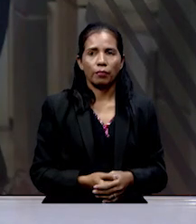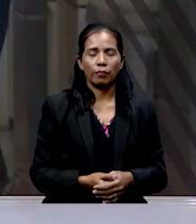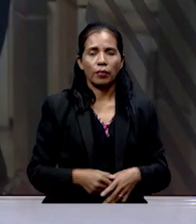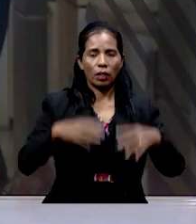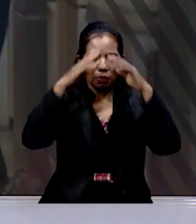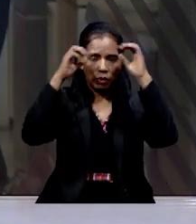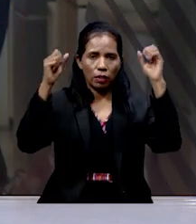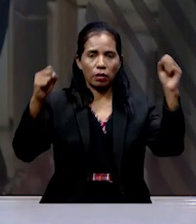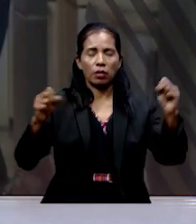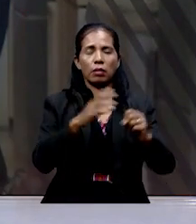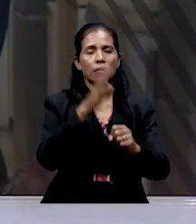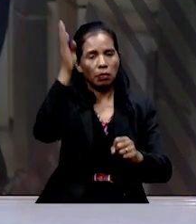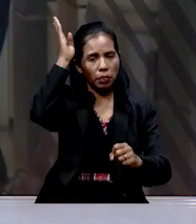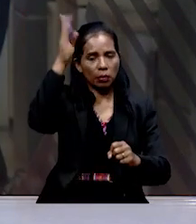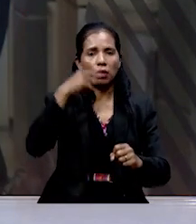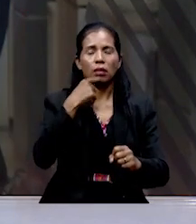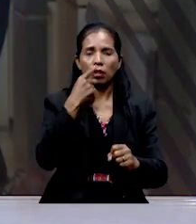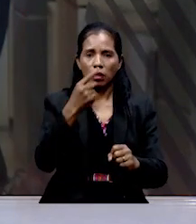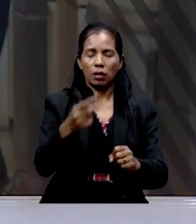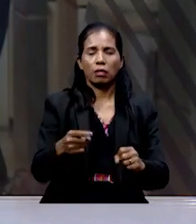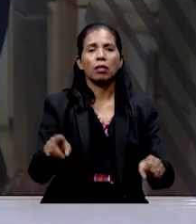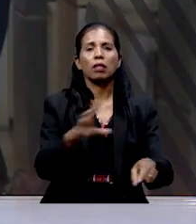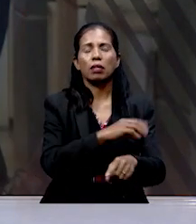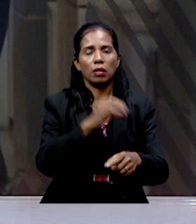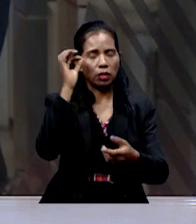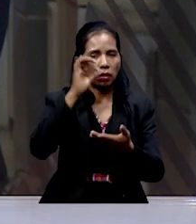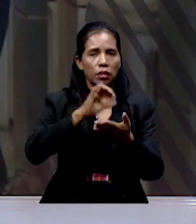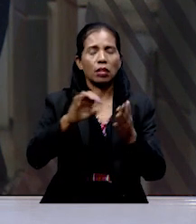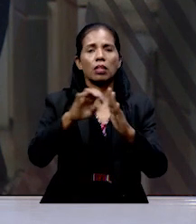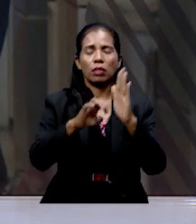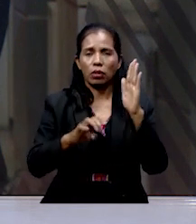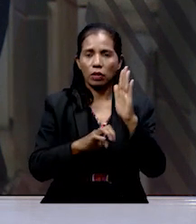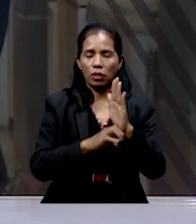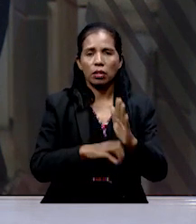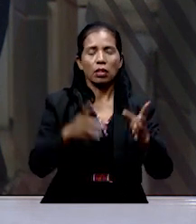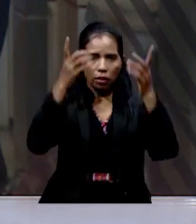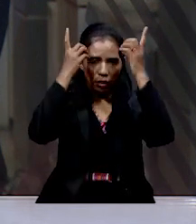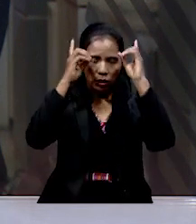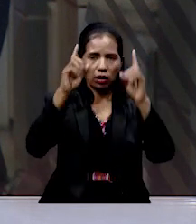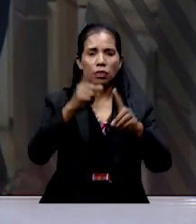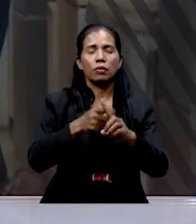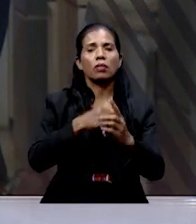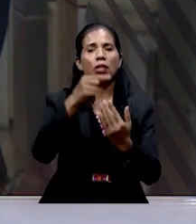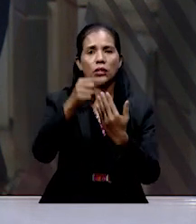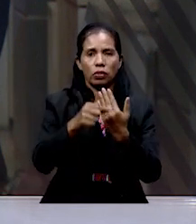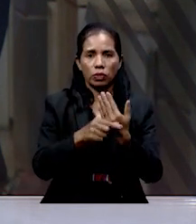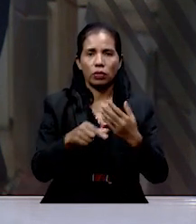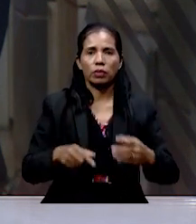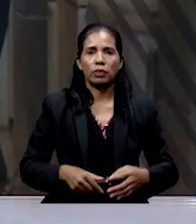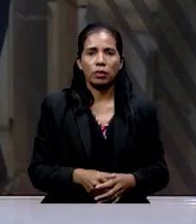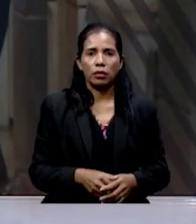Presidente da Conferência Episcopal Timorense afirma a substituição da secretária executiva SED se decide a fula em agosto.